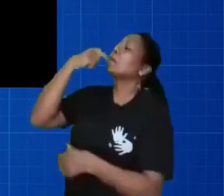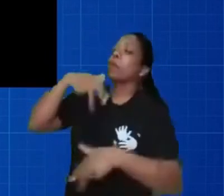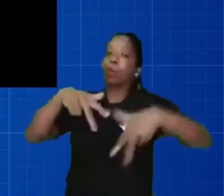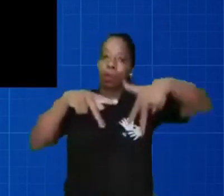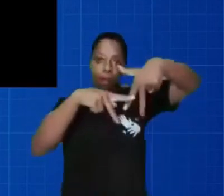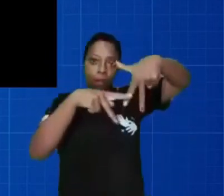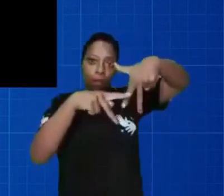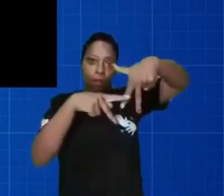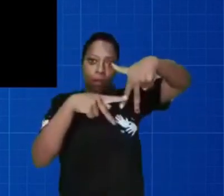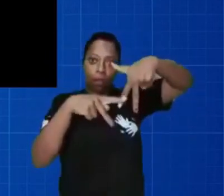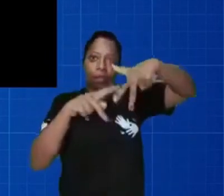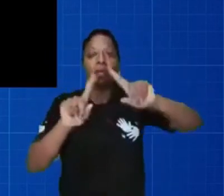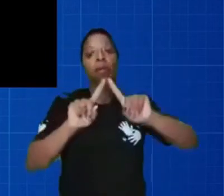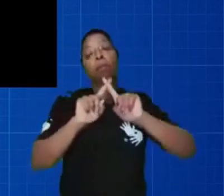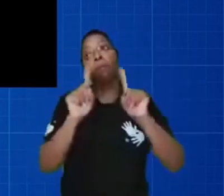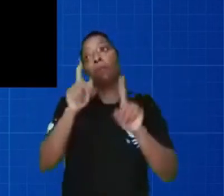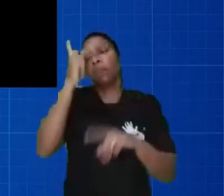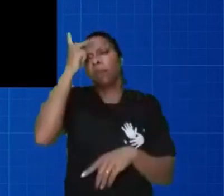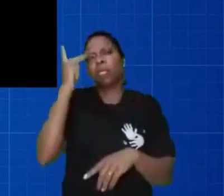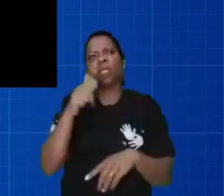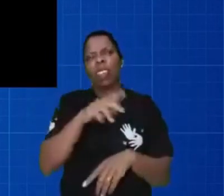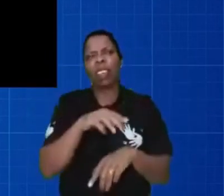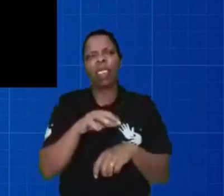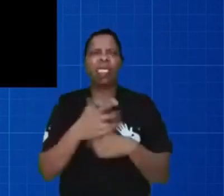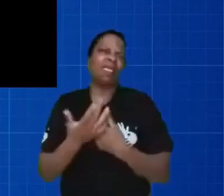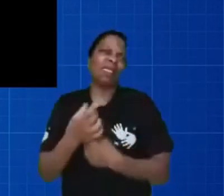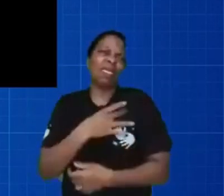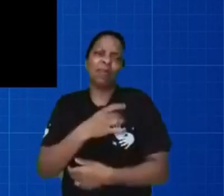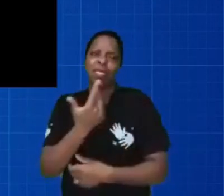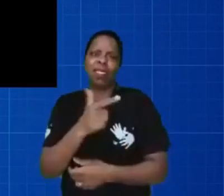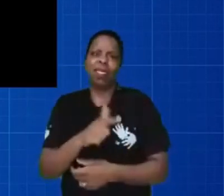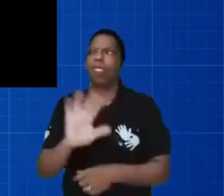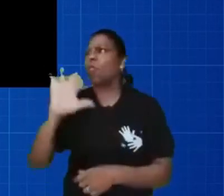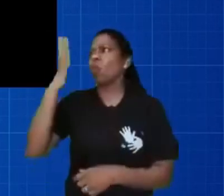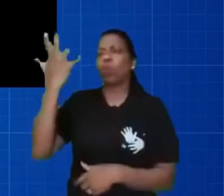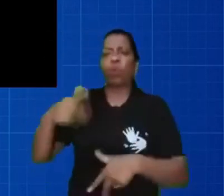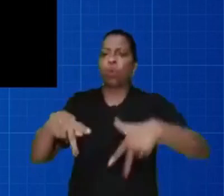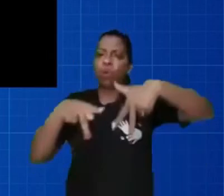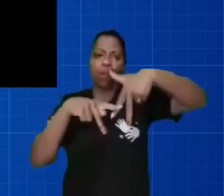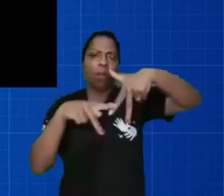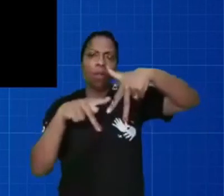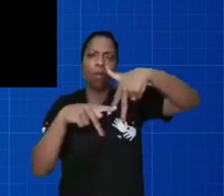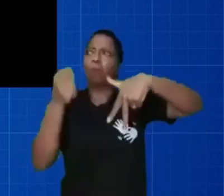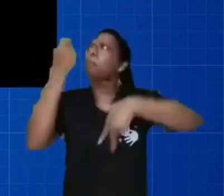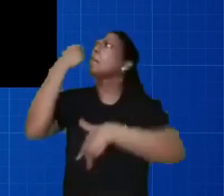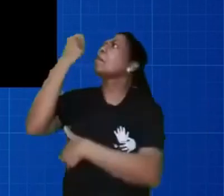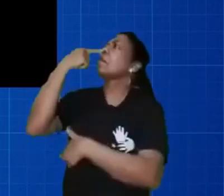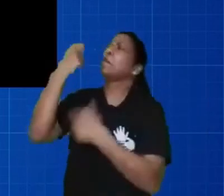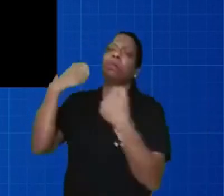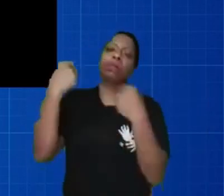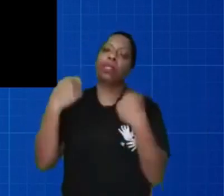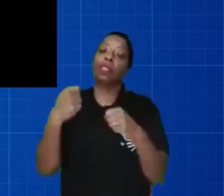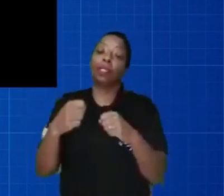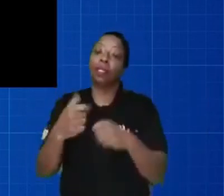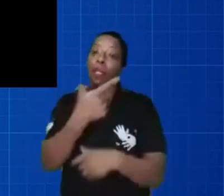cobertura vacinal no ano passado, de 2021, no Brasil, fechou em 69%. O que é ruim, porque o